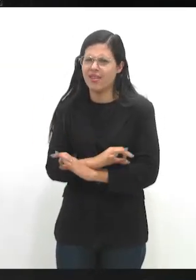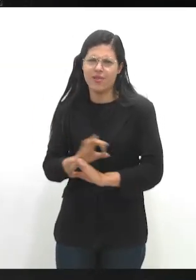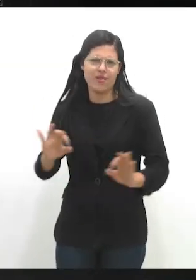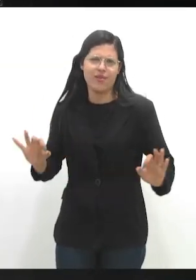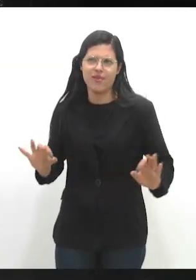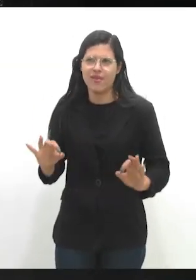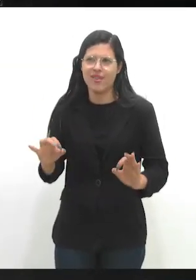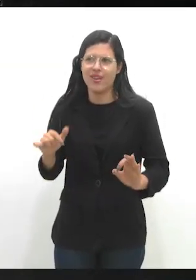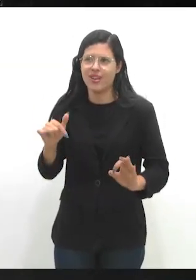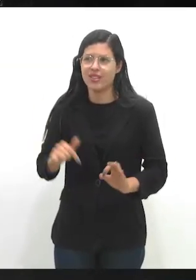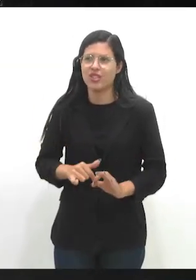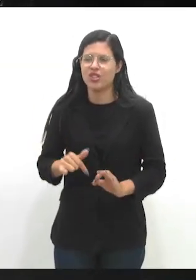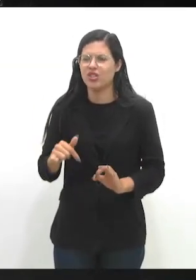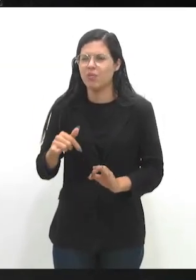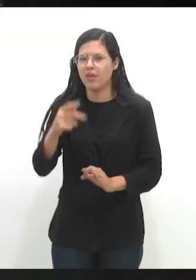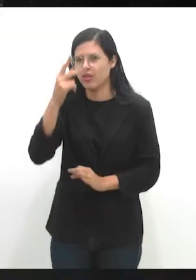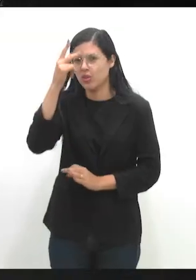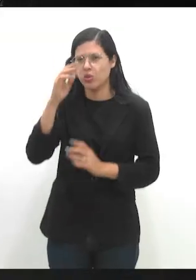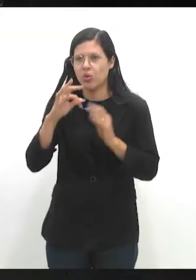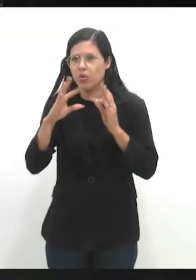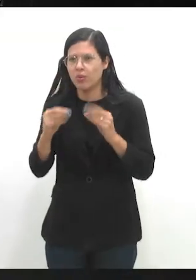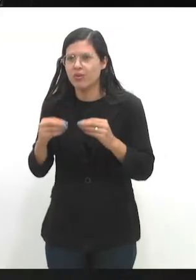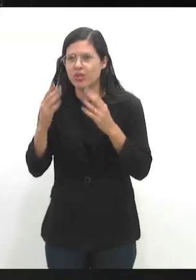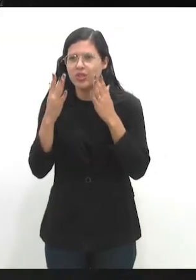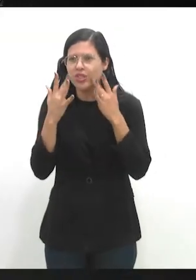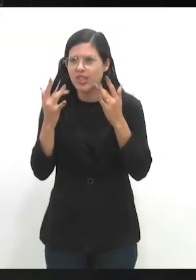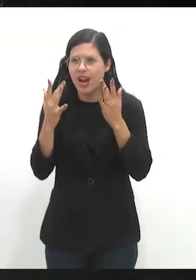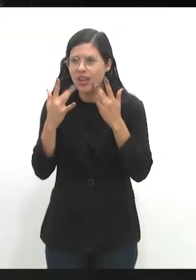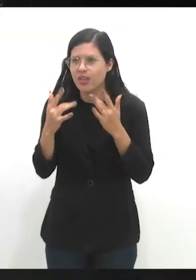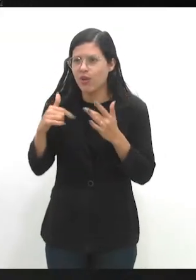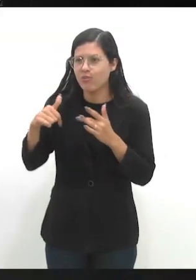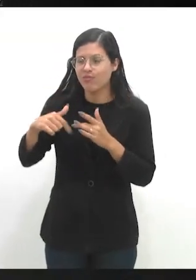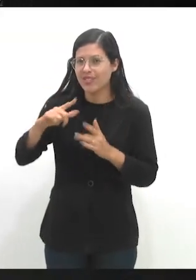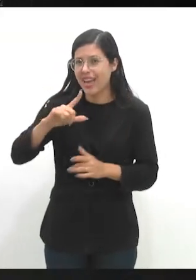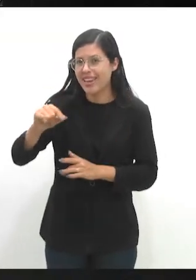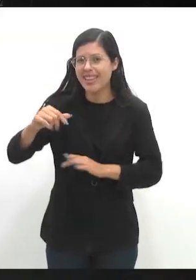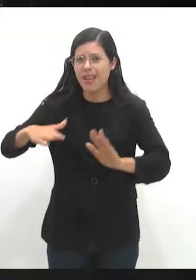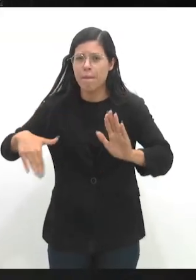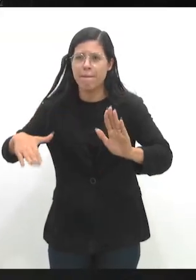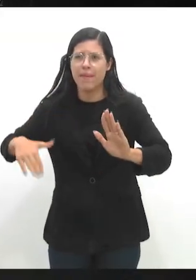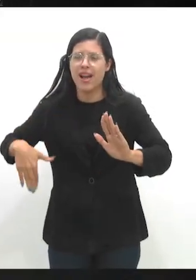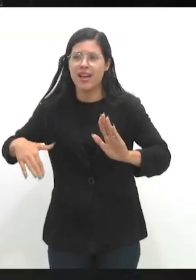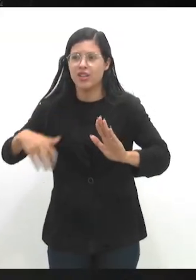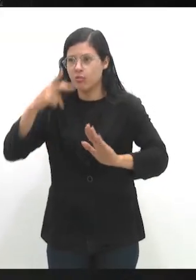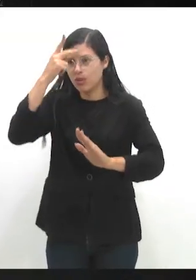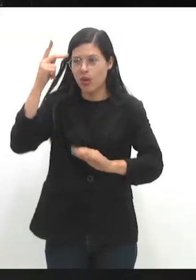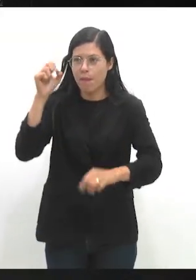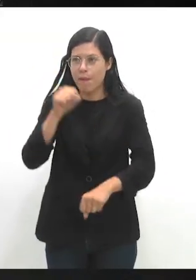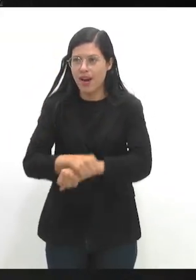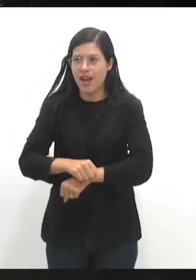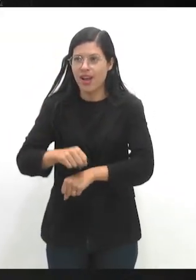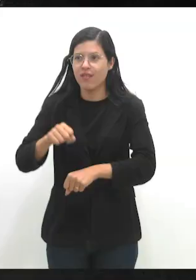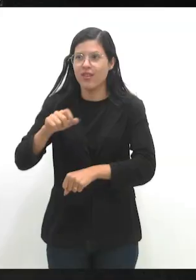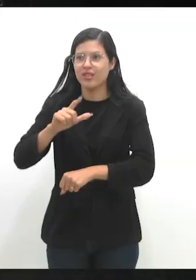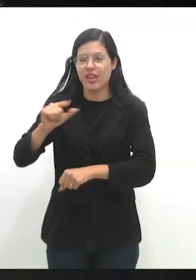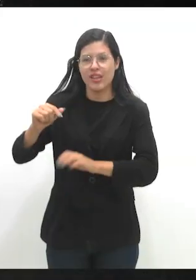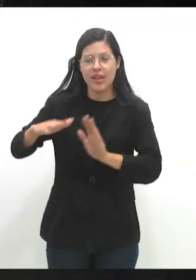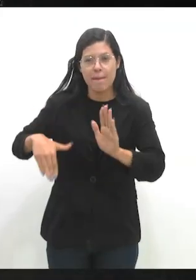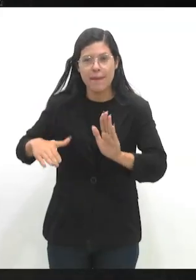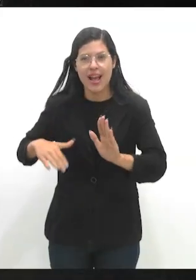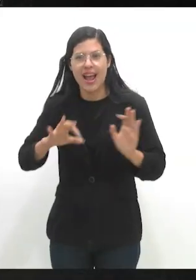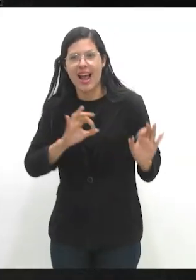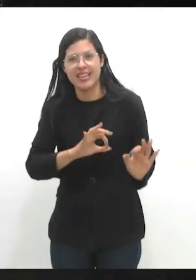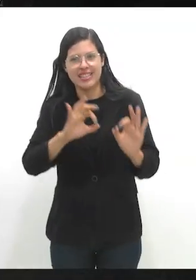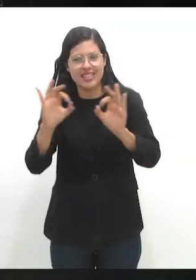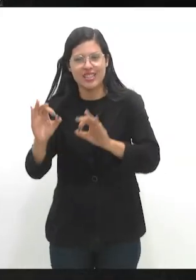Do Teatrinho Troll, que parava, né? O Teatrinho Troll. Eu saía da praia para ver Teatrinho As pessoas Troll. paravam, saíam da praia, iam em casa, assistiam o Teatrinho